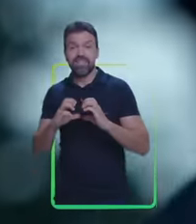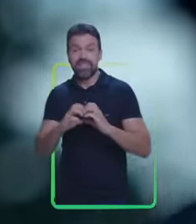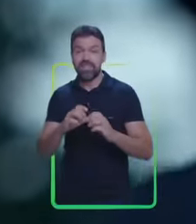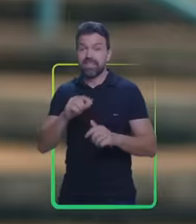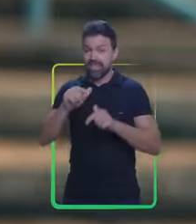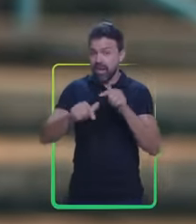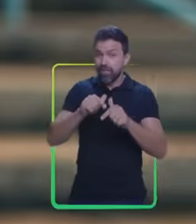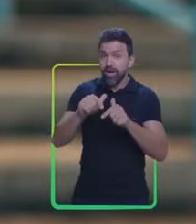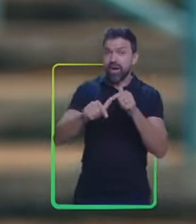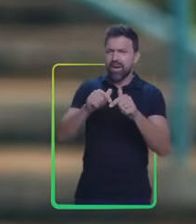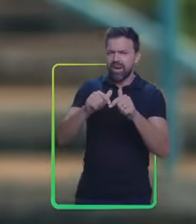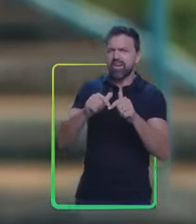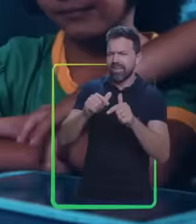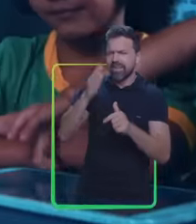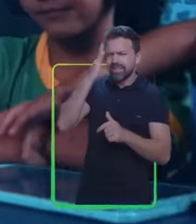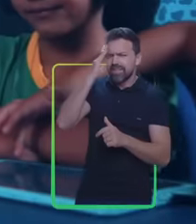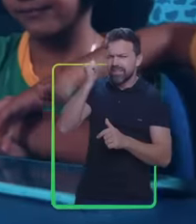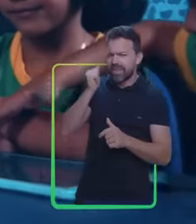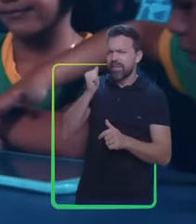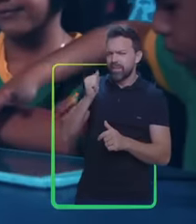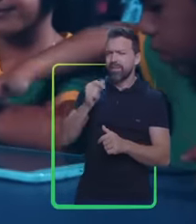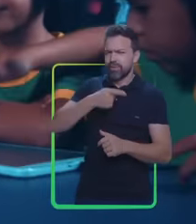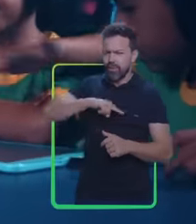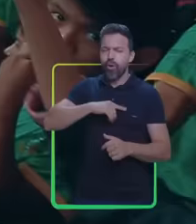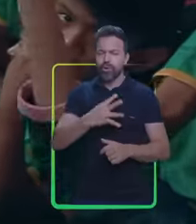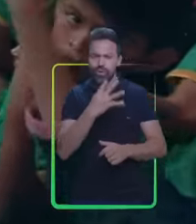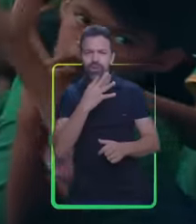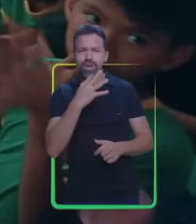Trabalho que a gente já conhece,